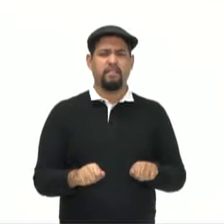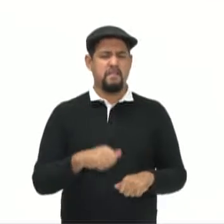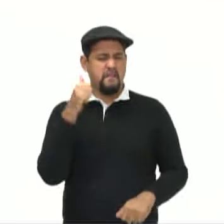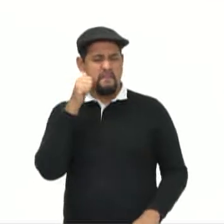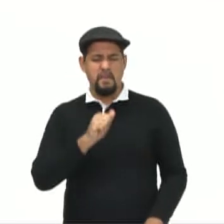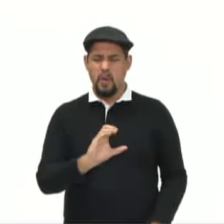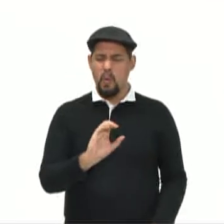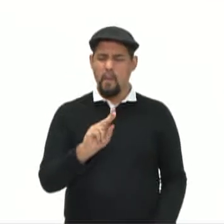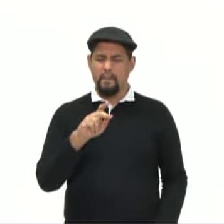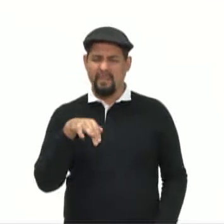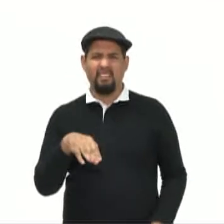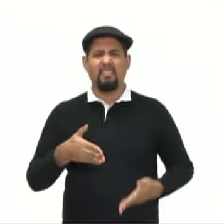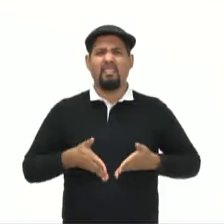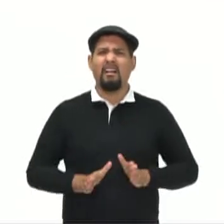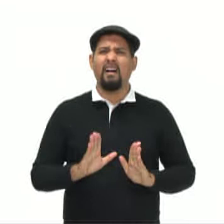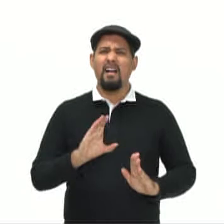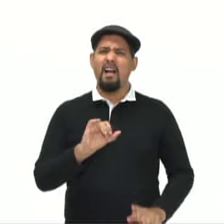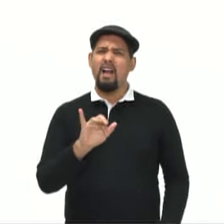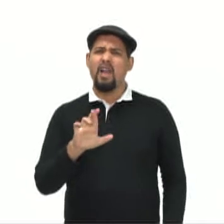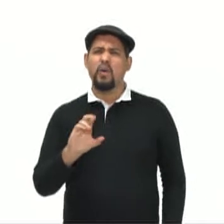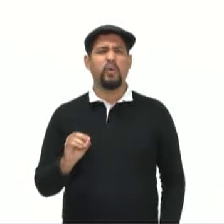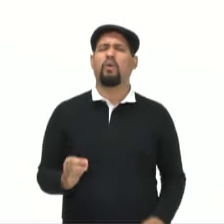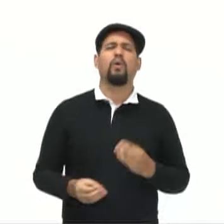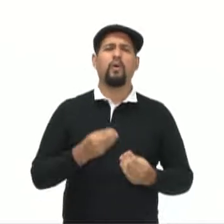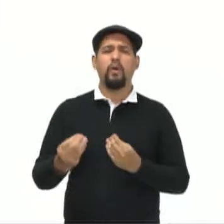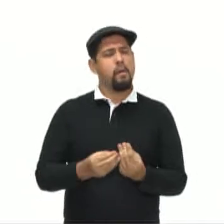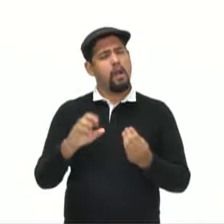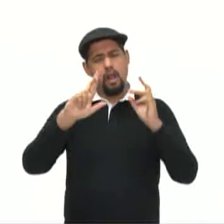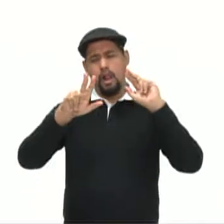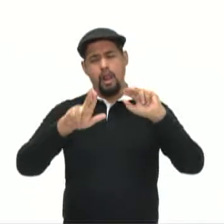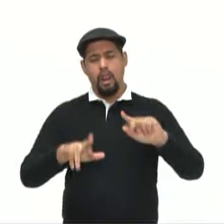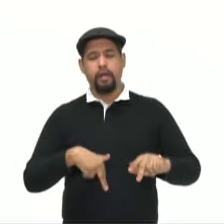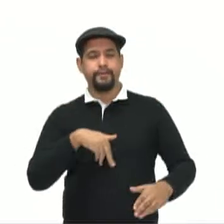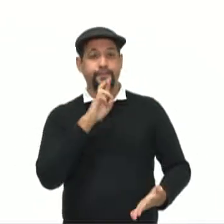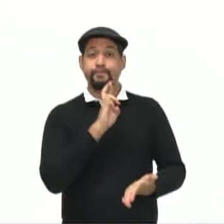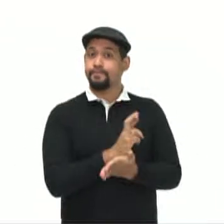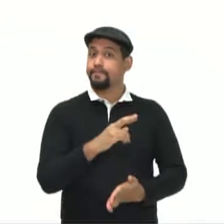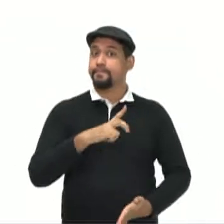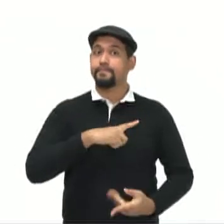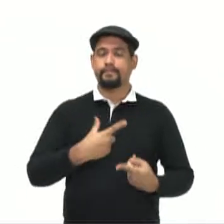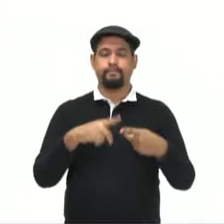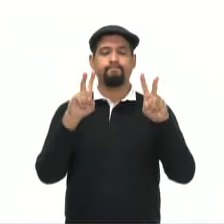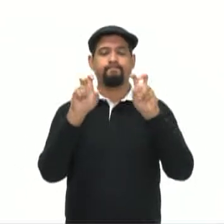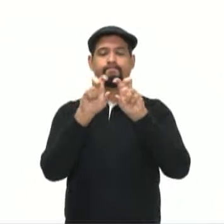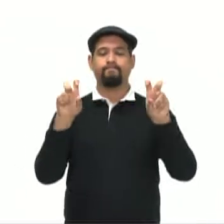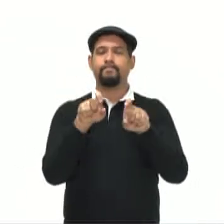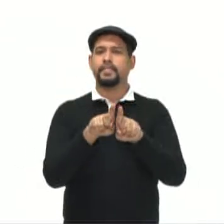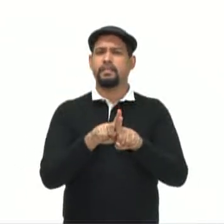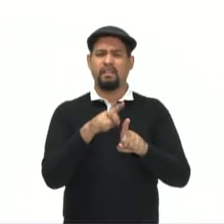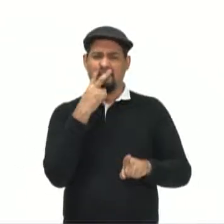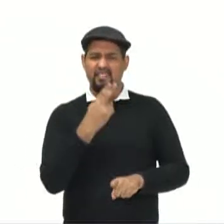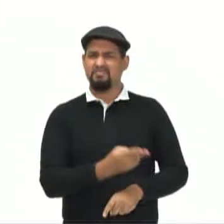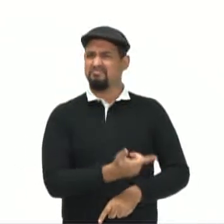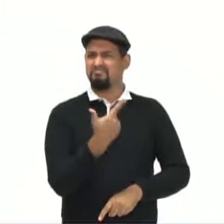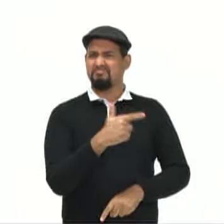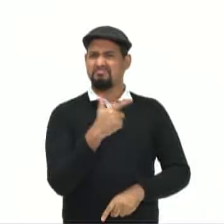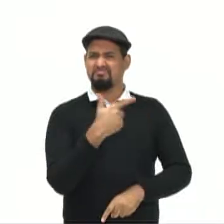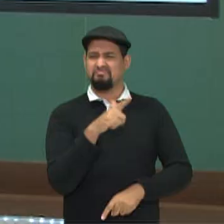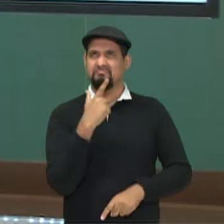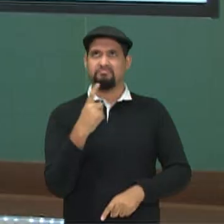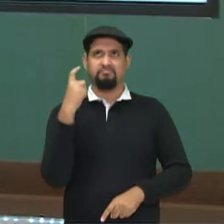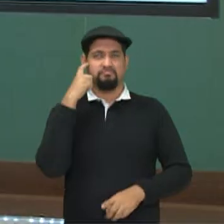no Cairo, vamos lá. Muitas são as possibilidades de resposta, pois o título, a princípio, parece não ter nenhuma